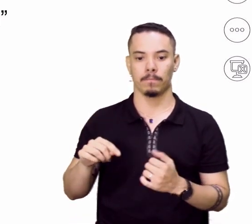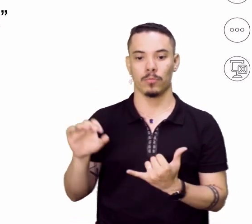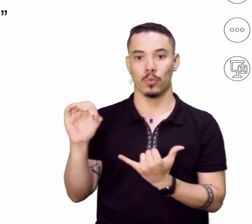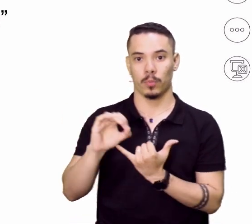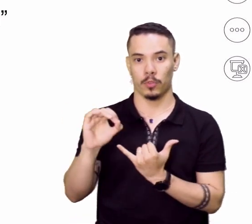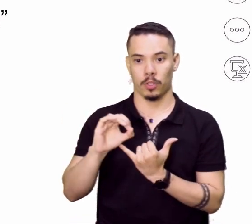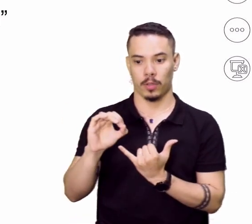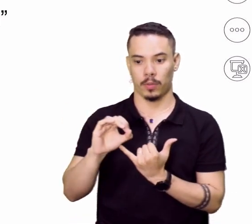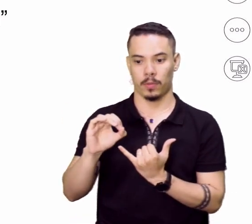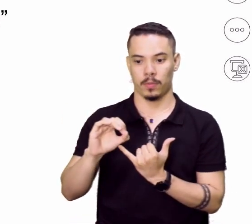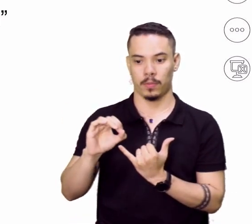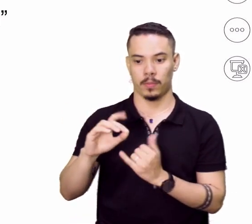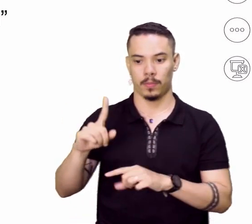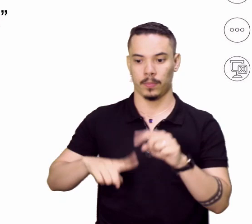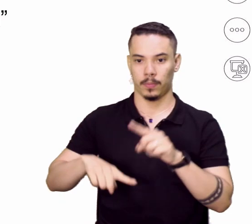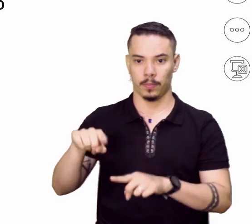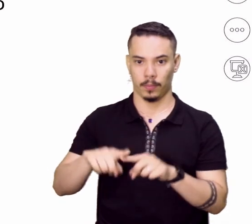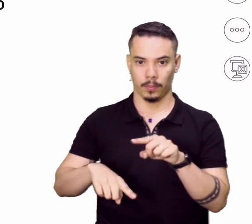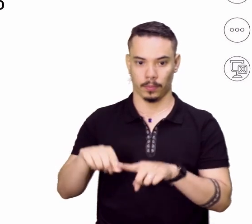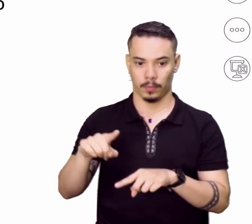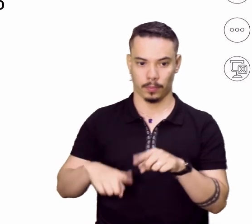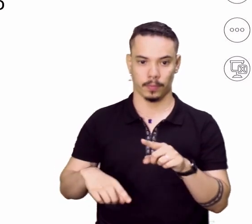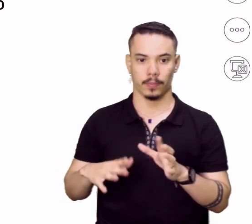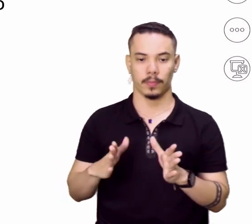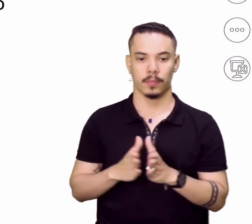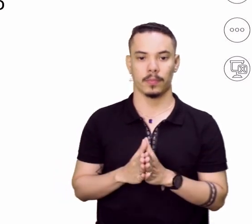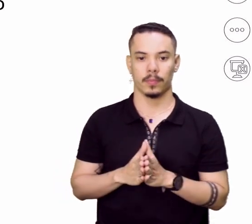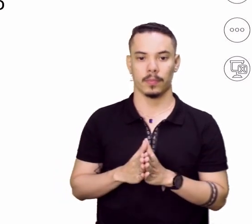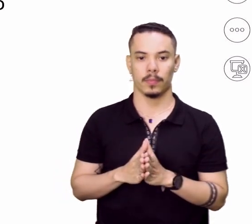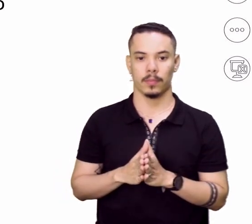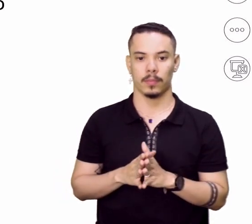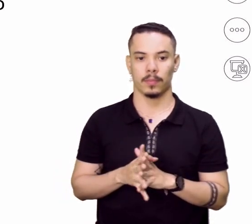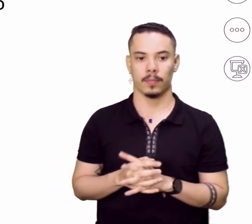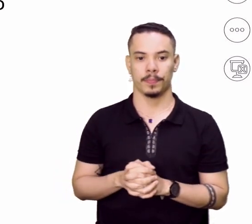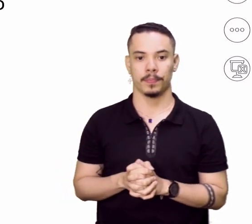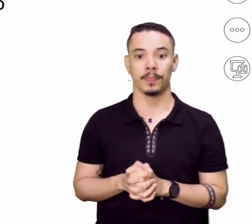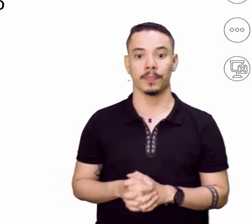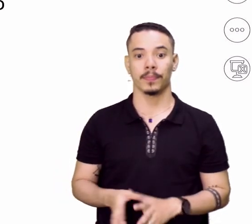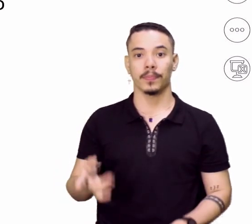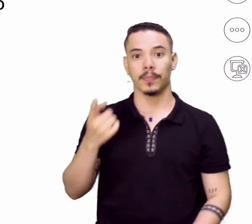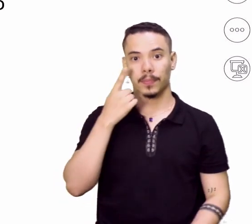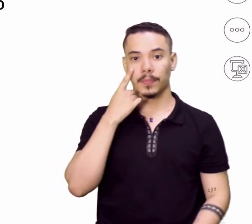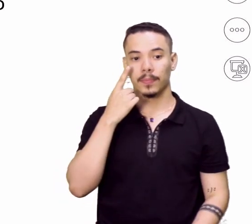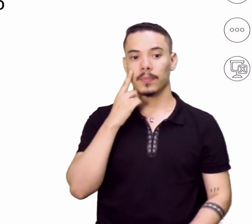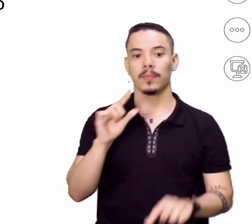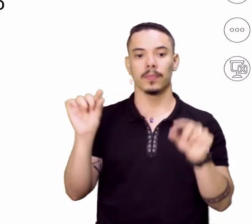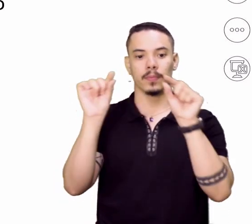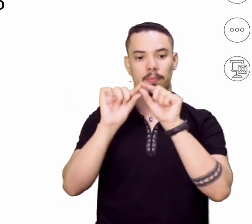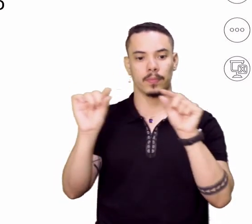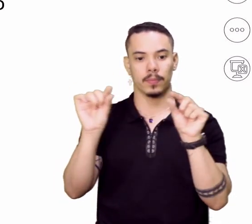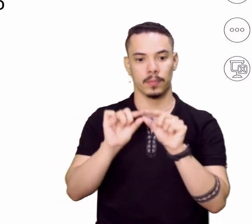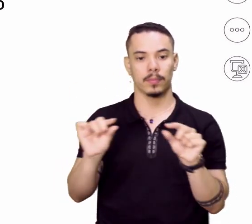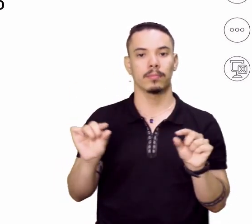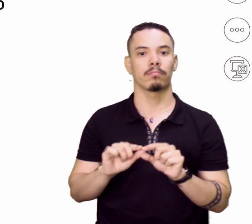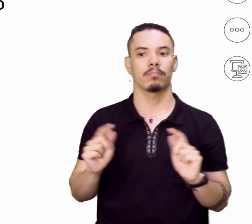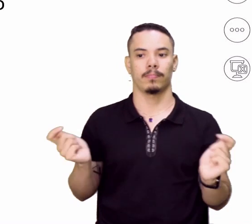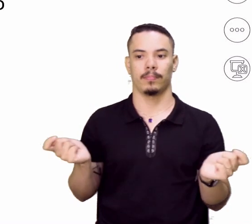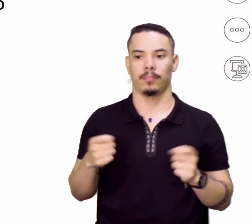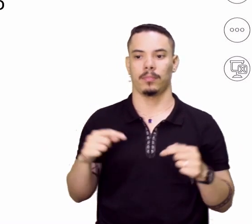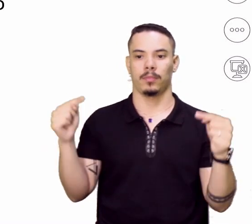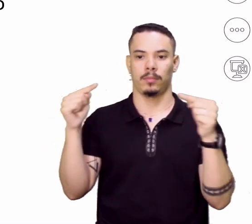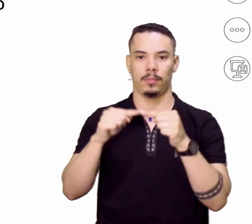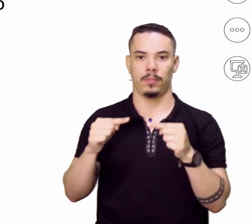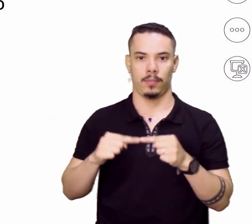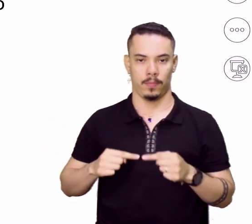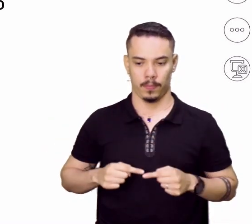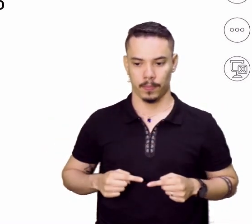minha oração. O que mais? Olha só, vamos notar aí como as frases elas se combinam entre